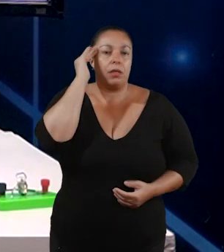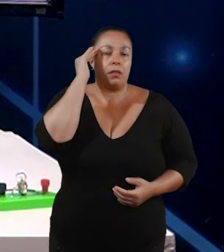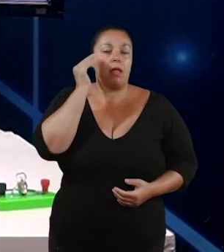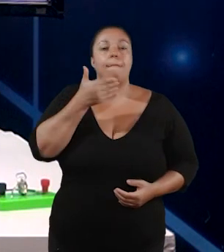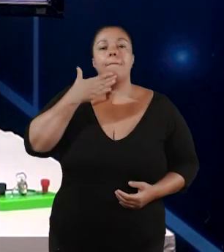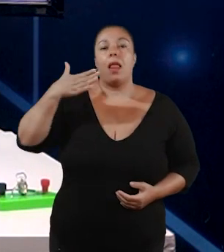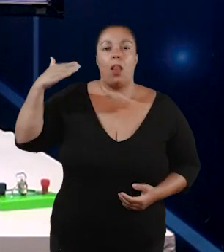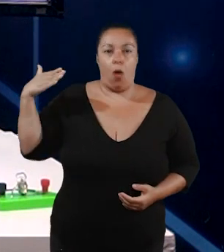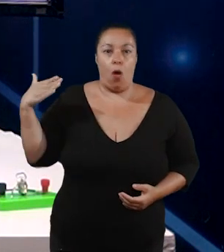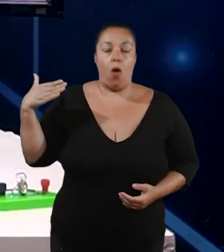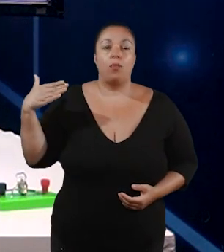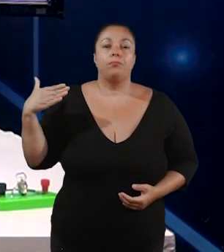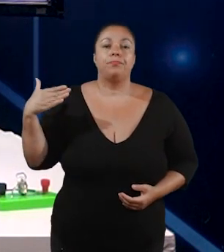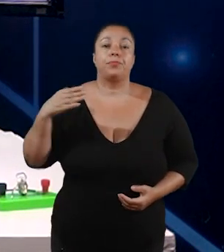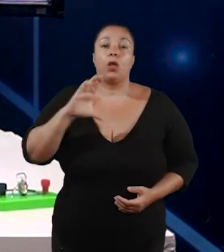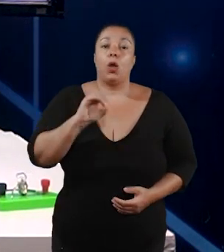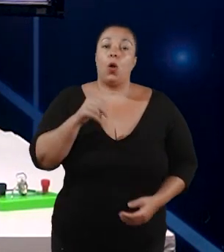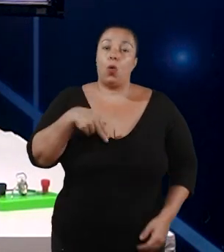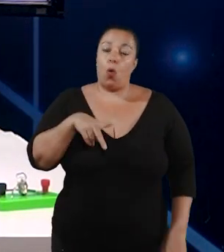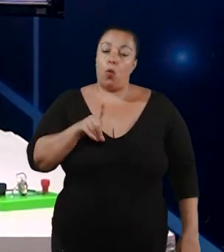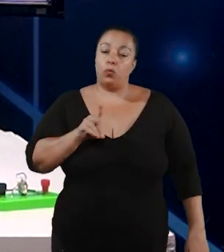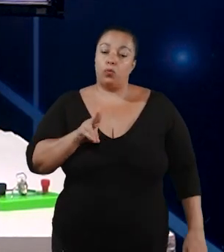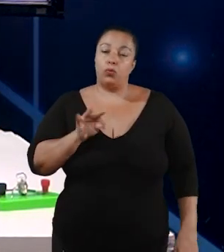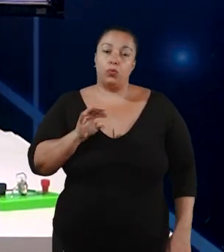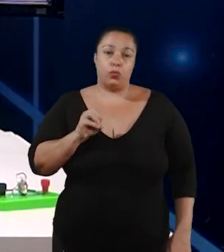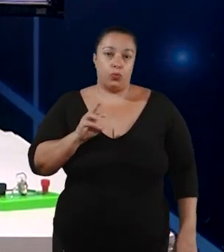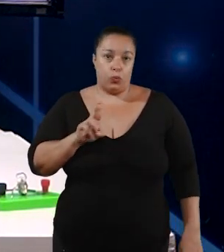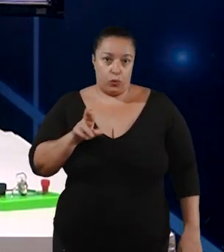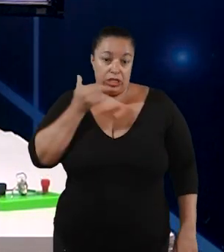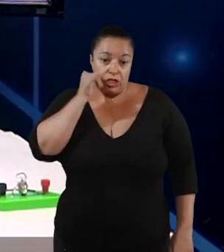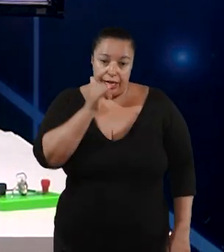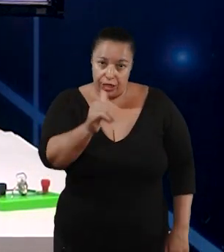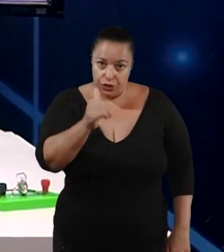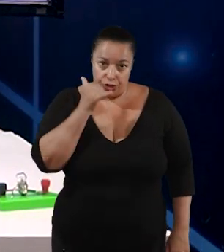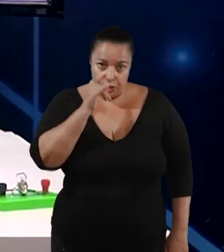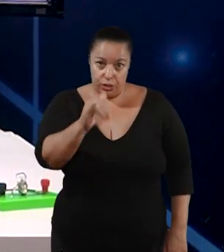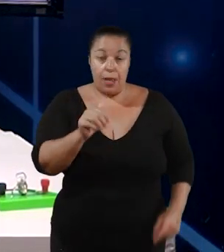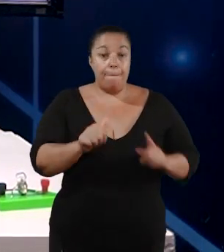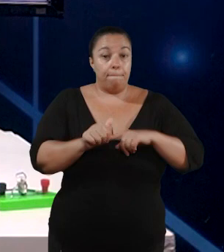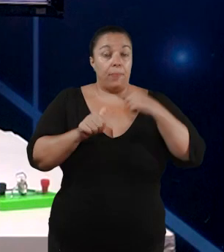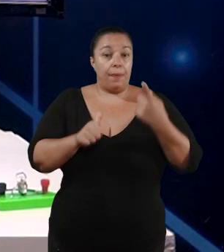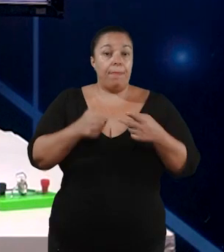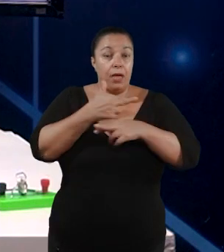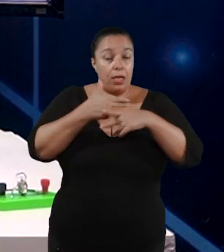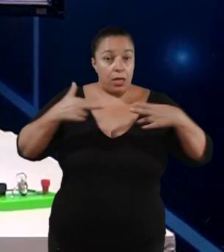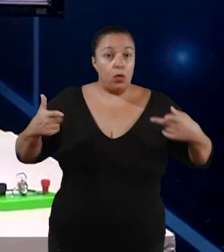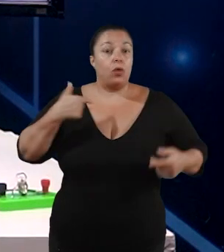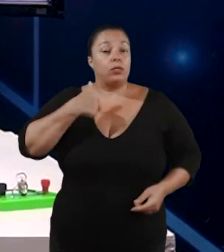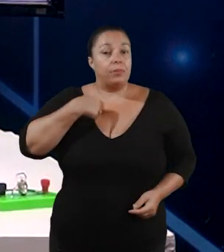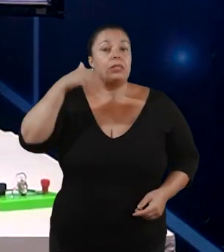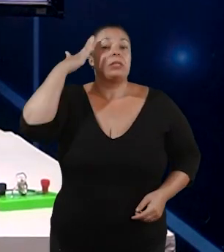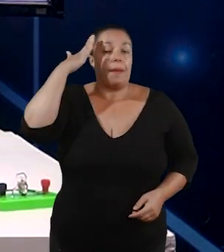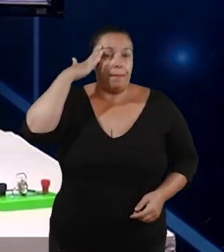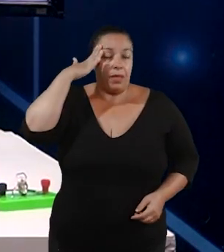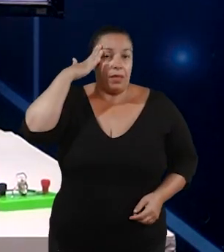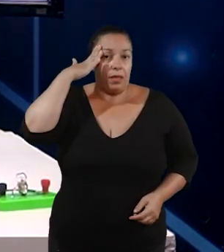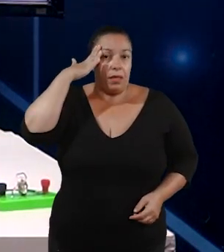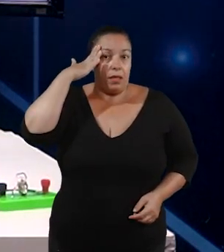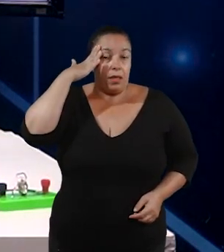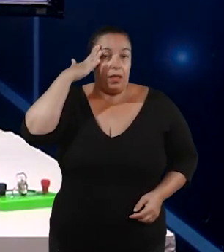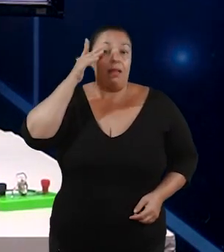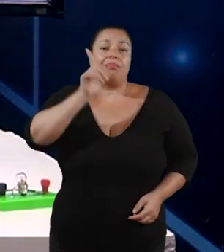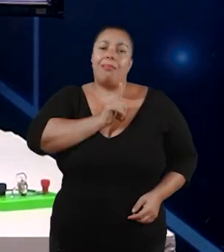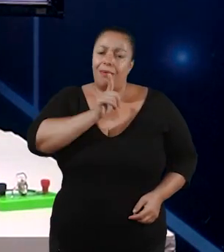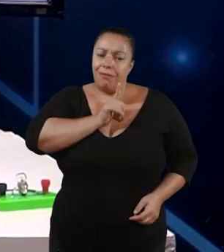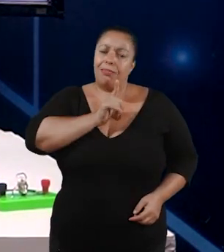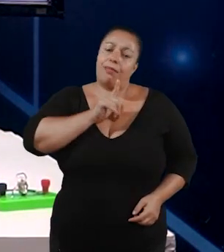ó. Condutor de eletricidade, tá aqui, ó, tem um condutor de eletricidade, tá vendo? Mas a primeira coisa que eu tenho que ter em mente, uma fonte de energia.